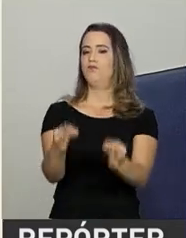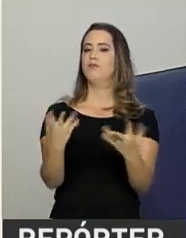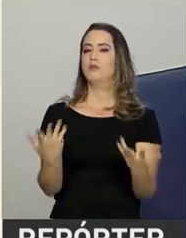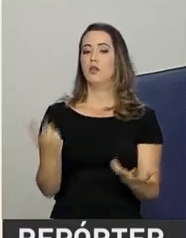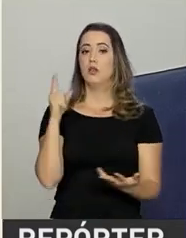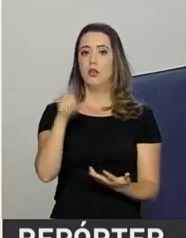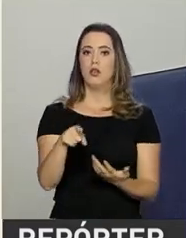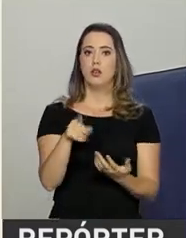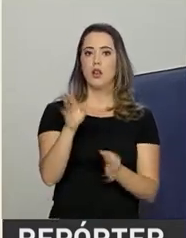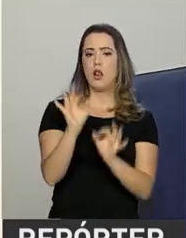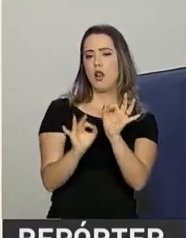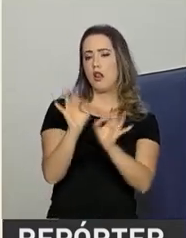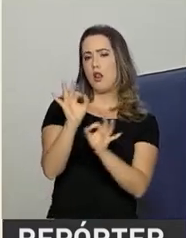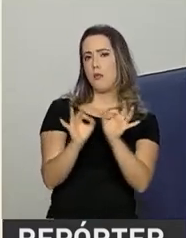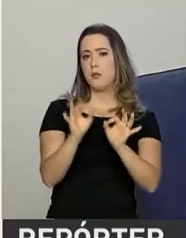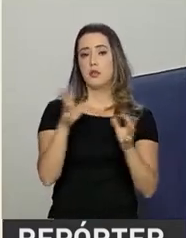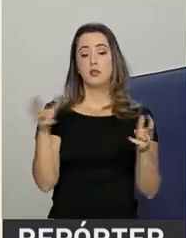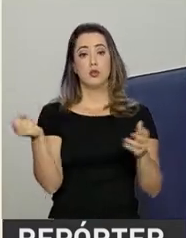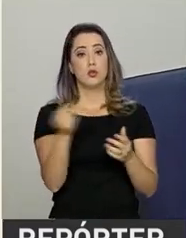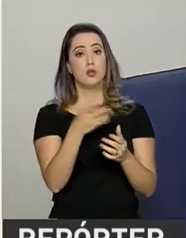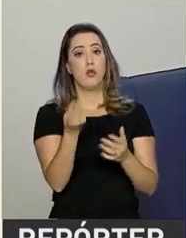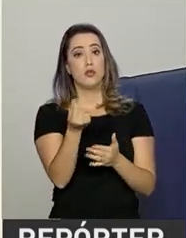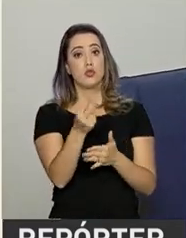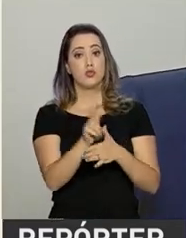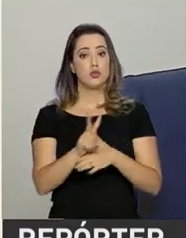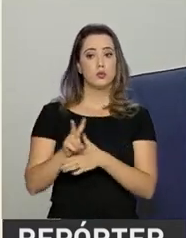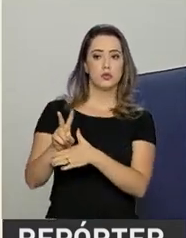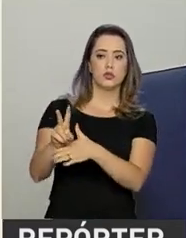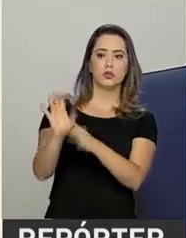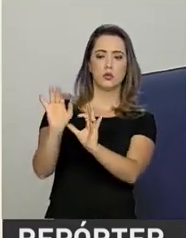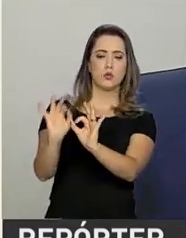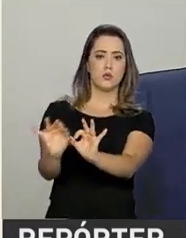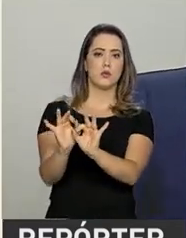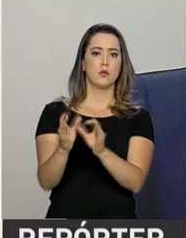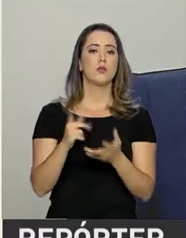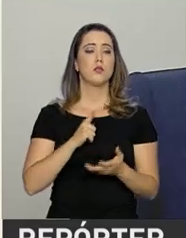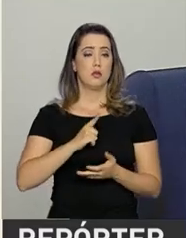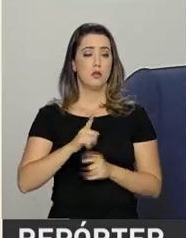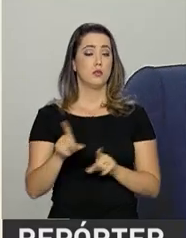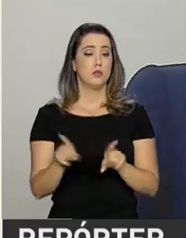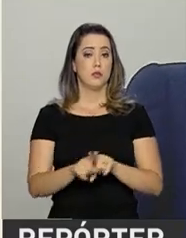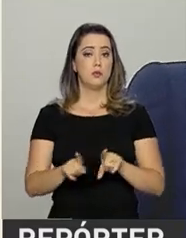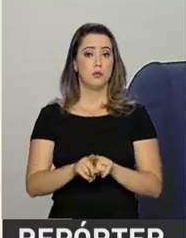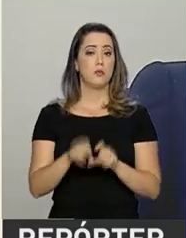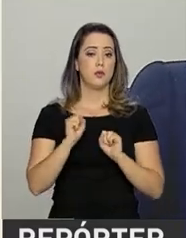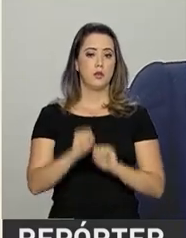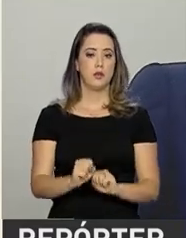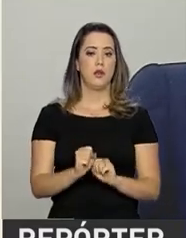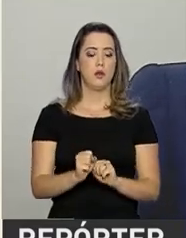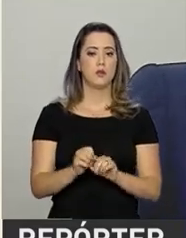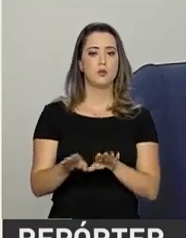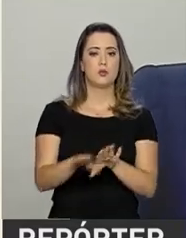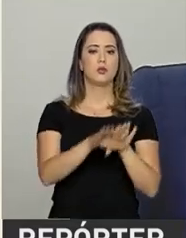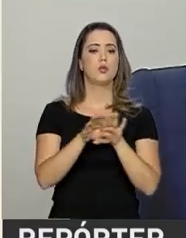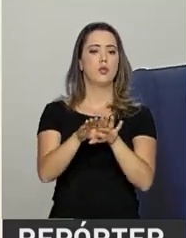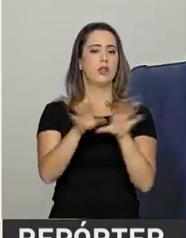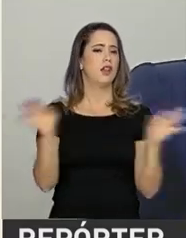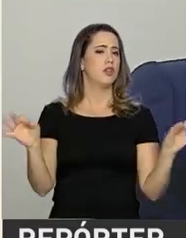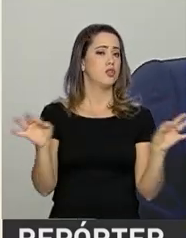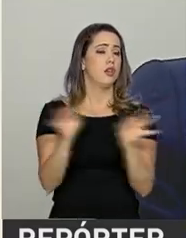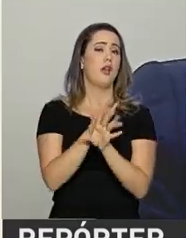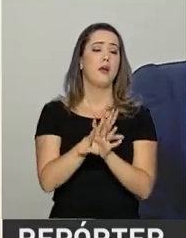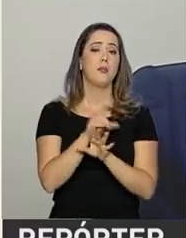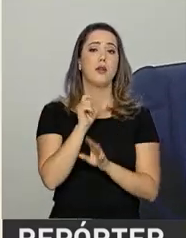modelagem de financiamento mais adequadas nós temos a possibilidade de democratizar de acabar com